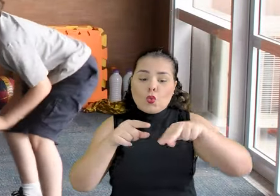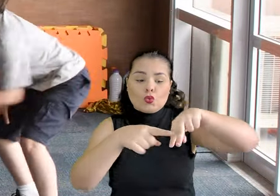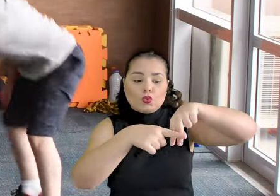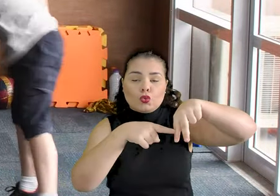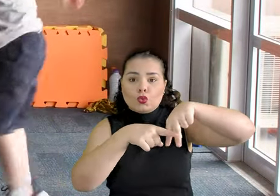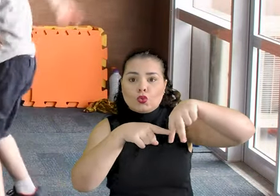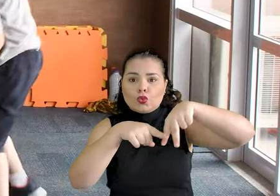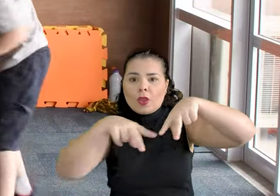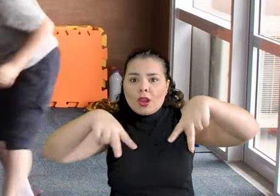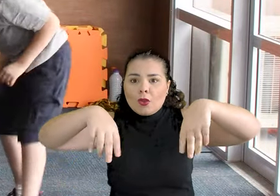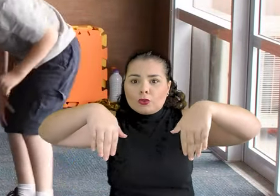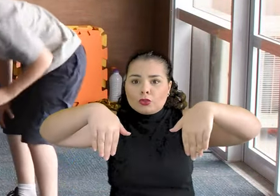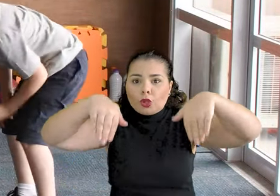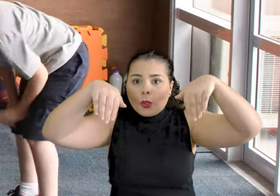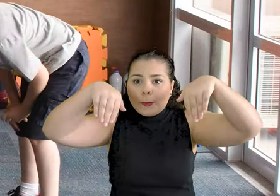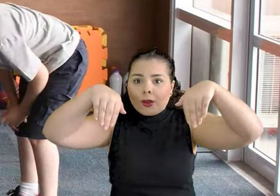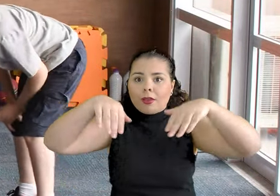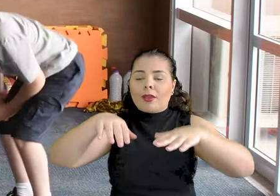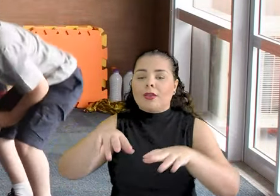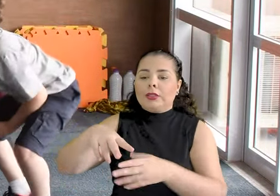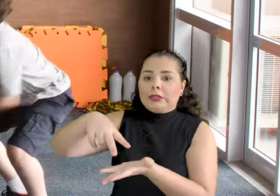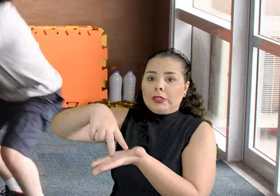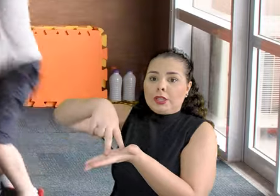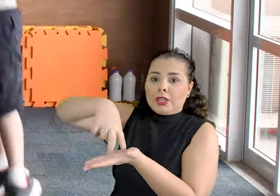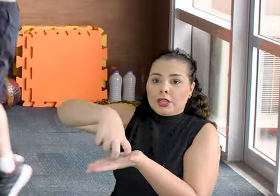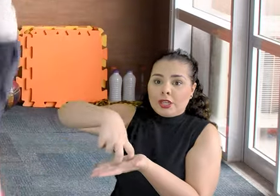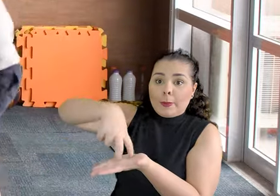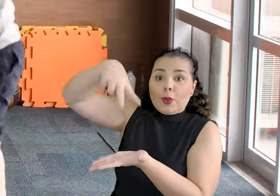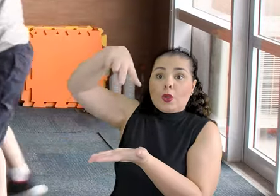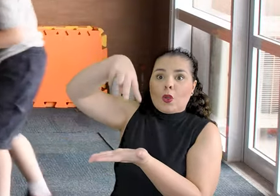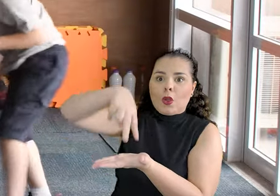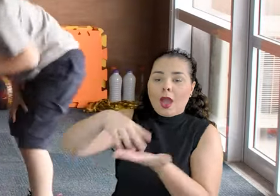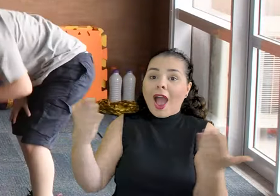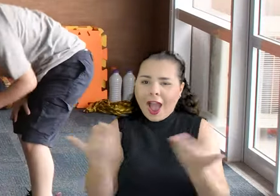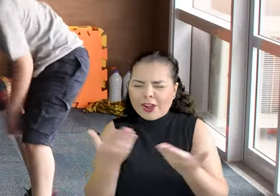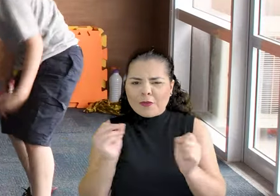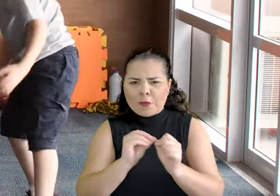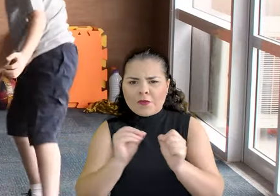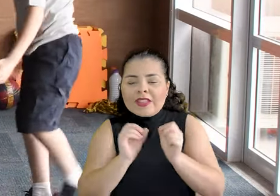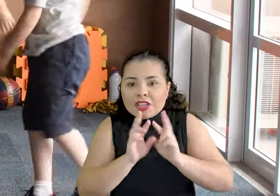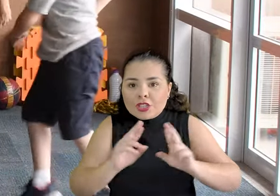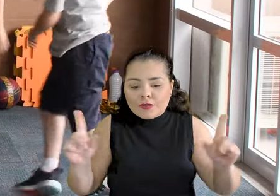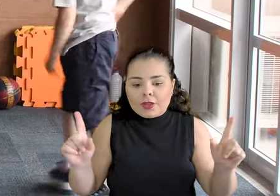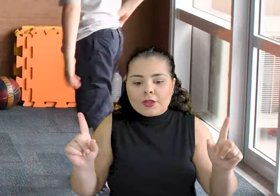Três. E quatro lá em cima. E cinco. Aê.